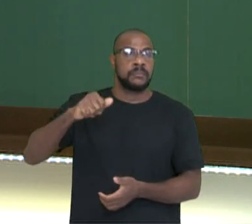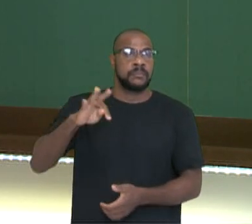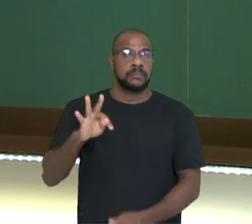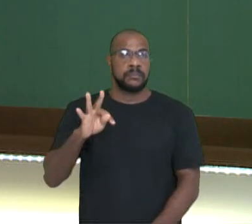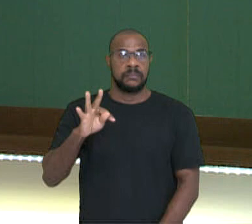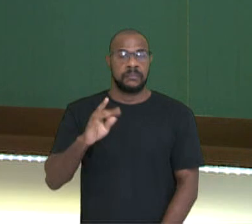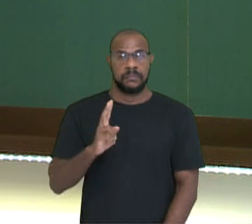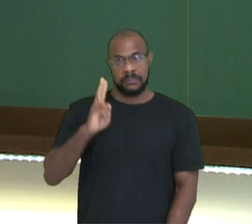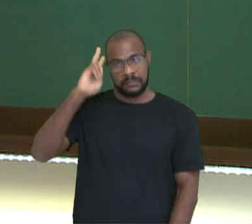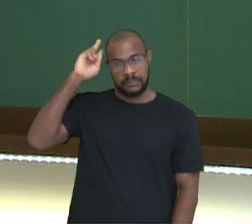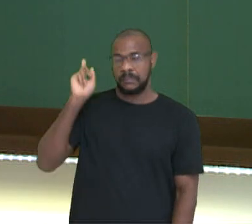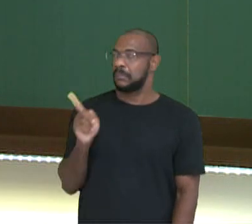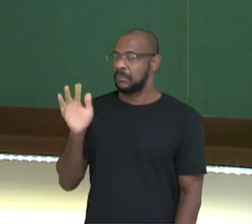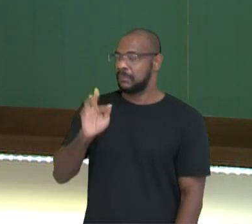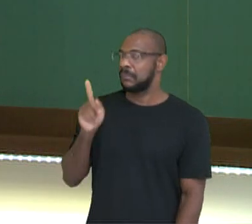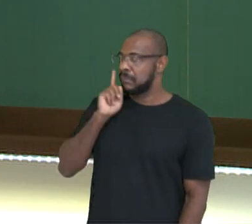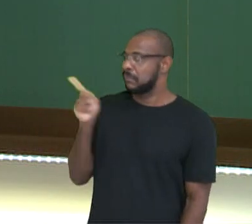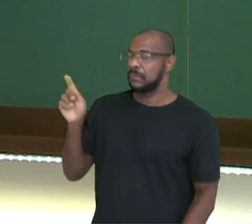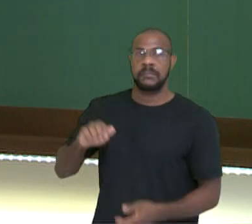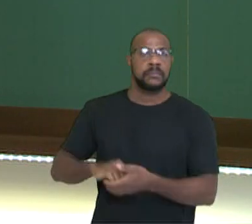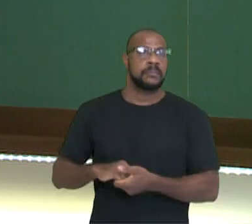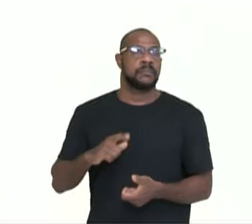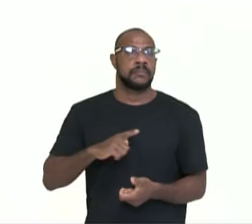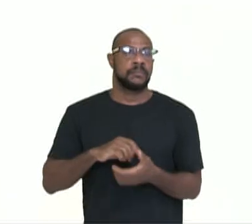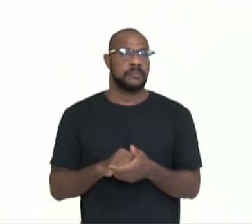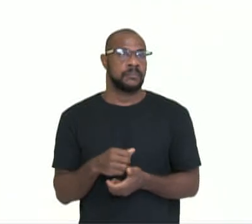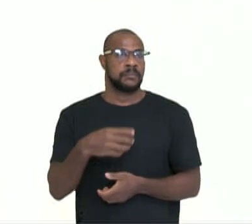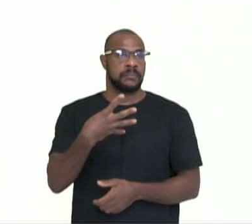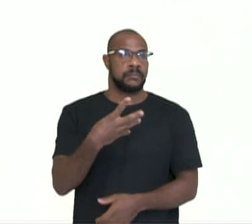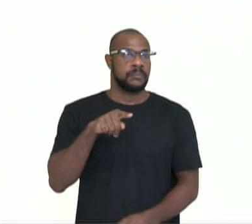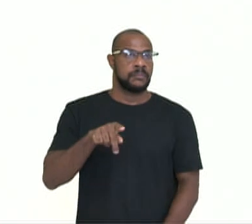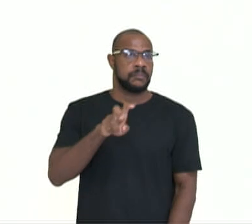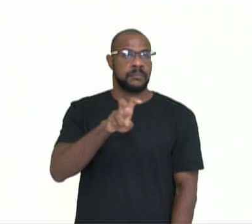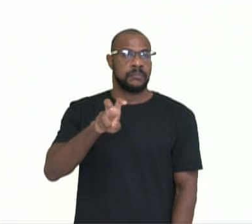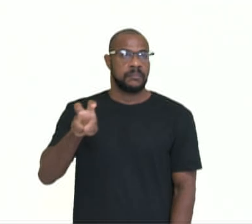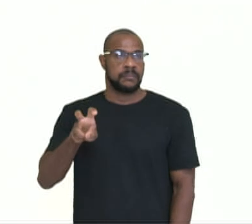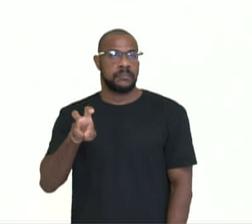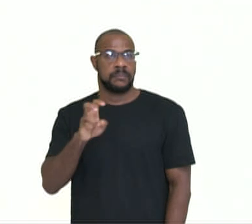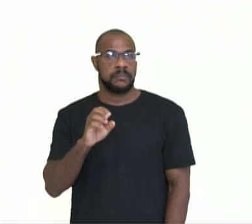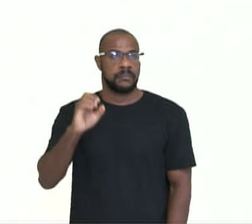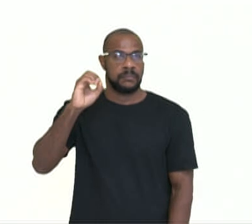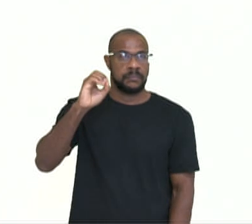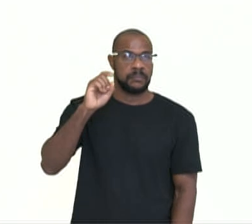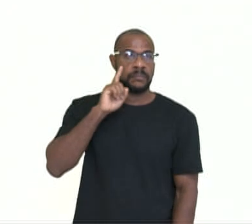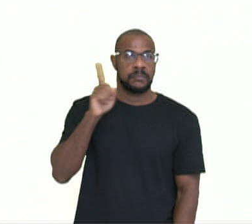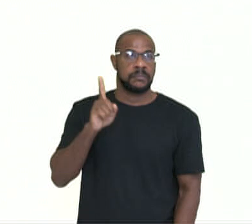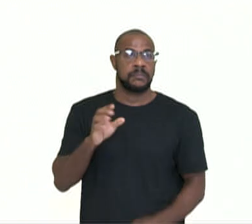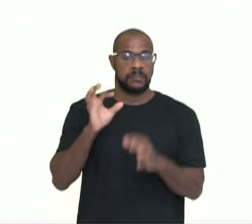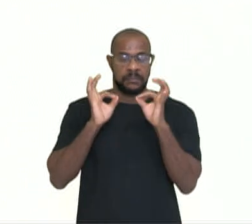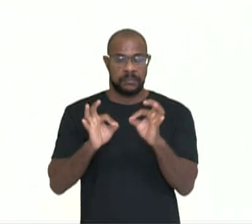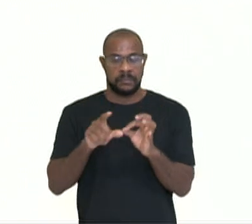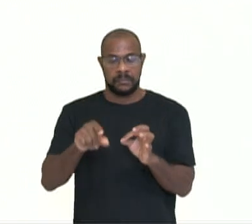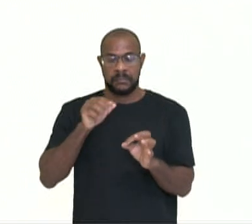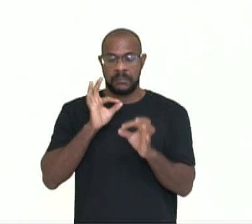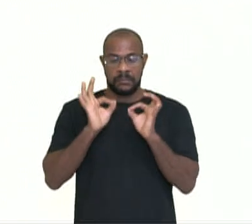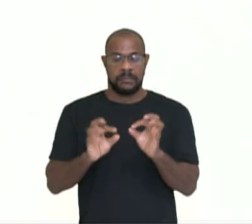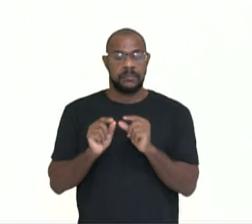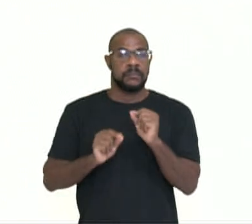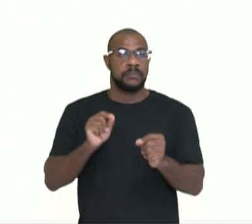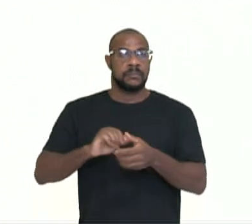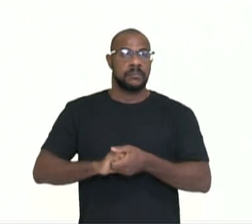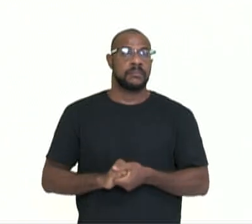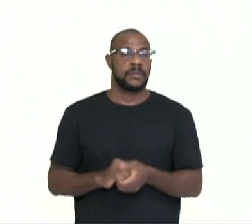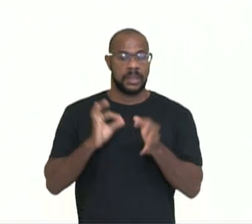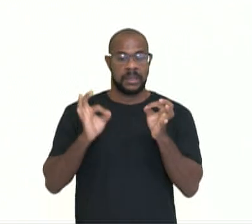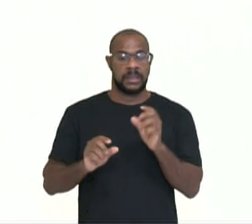de 4.555 graus, é correto afirmar que Então, vamos marcar a alternativa correta. Aqui eu